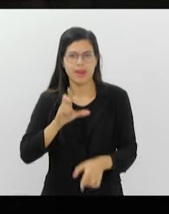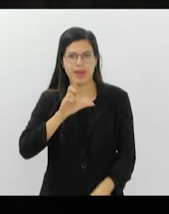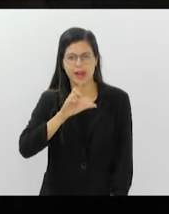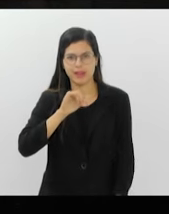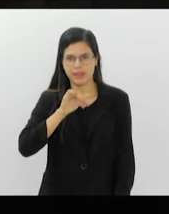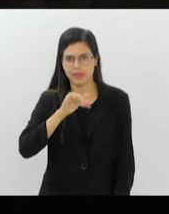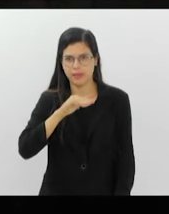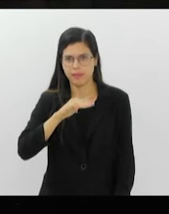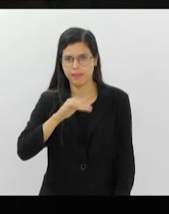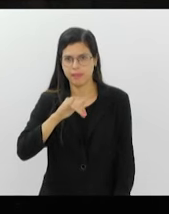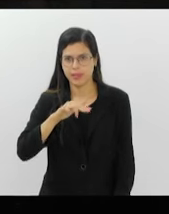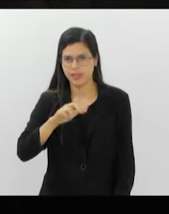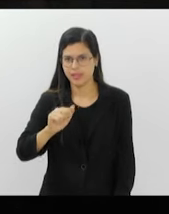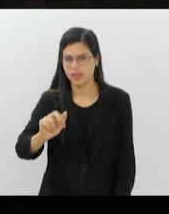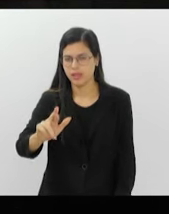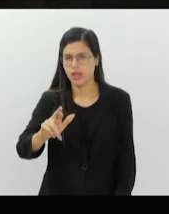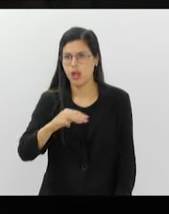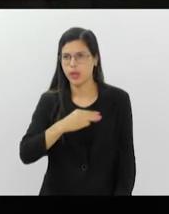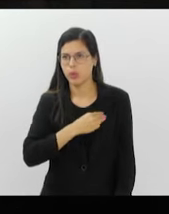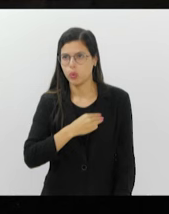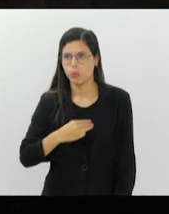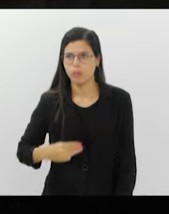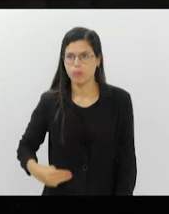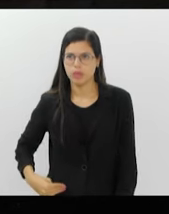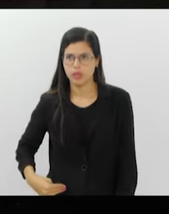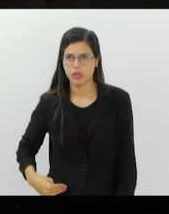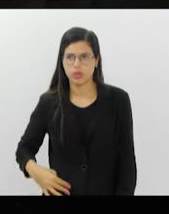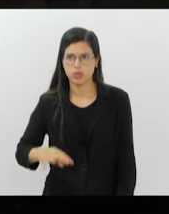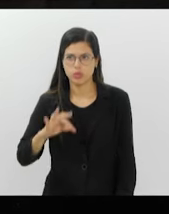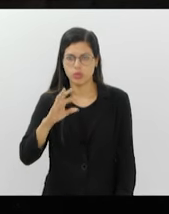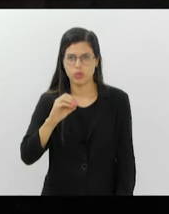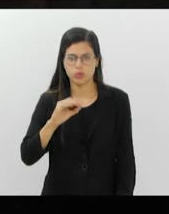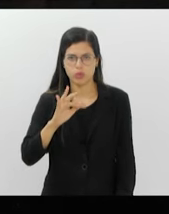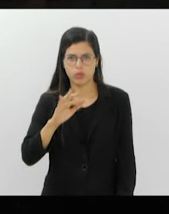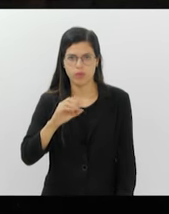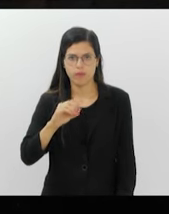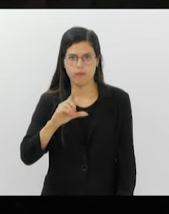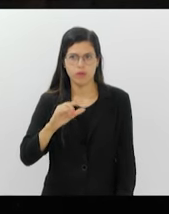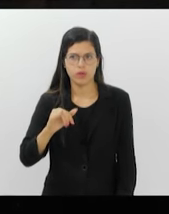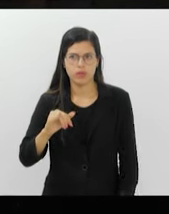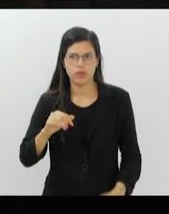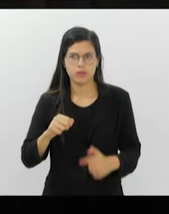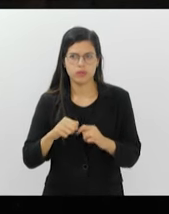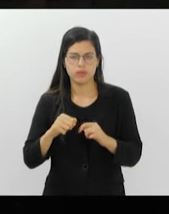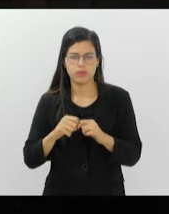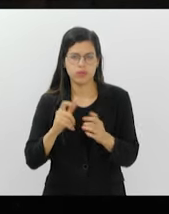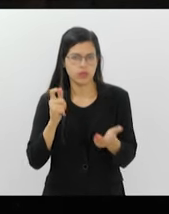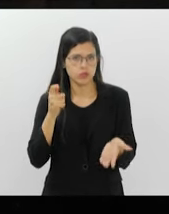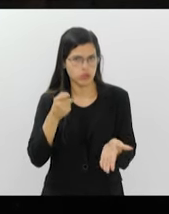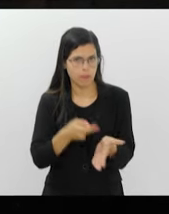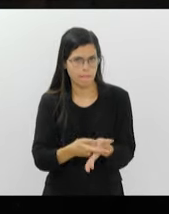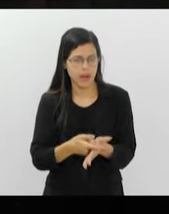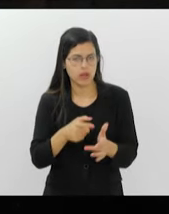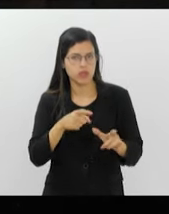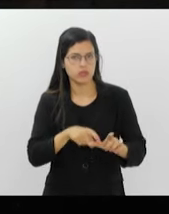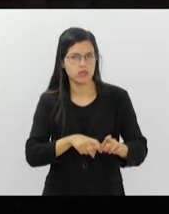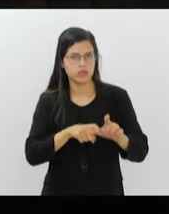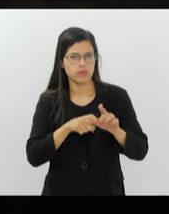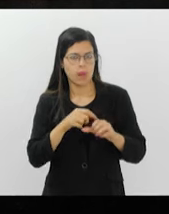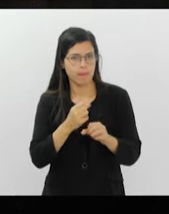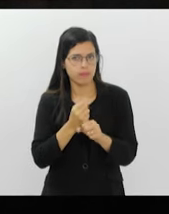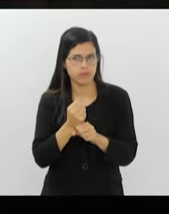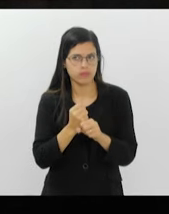tofoli que está felizmente fazendo que a gente pague de dívida por ano